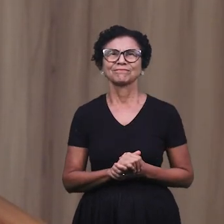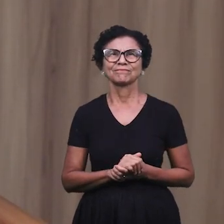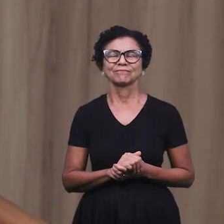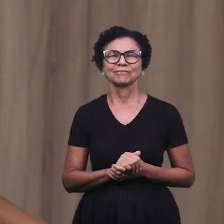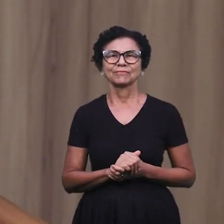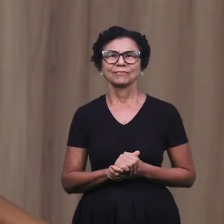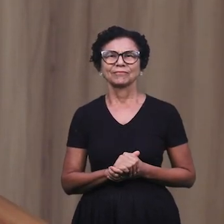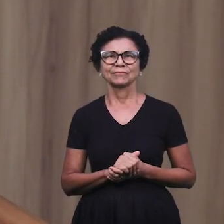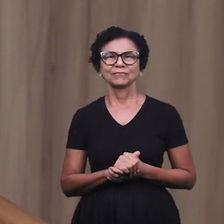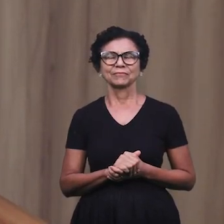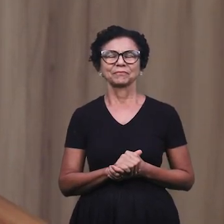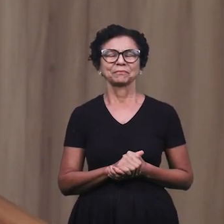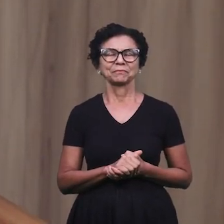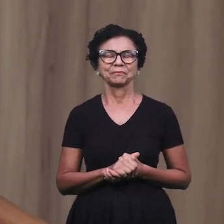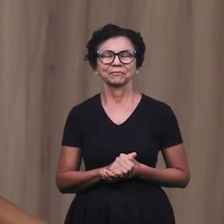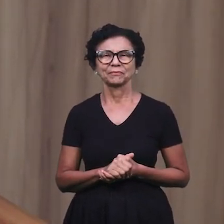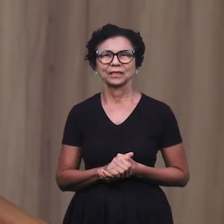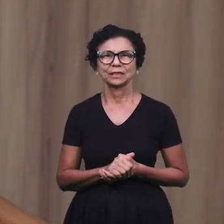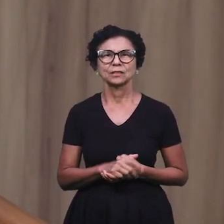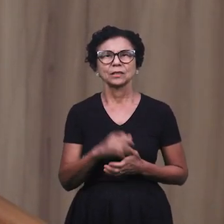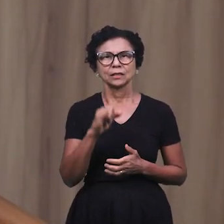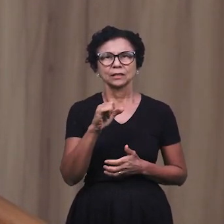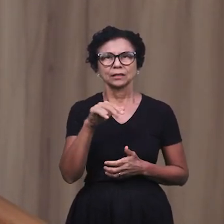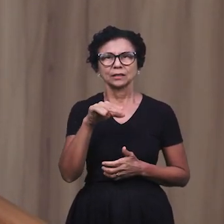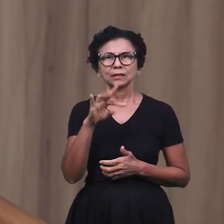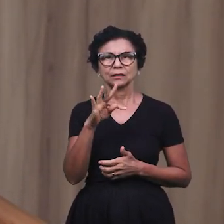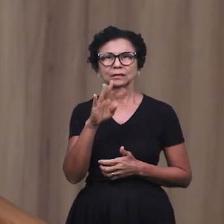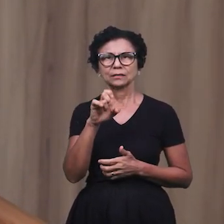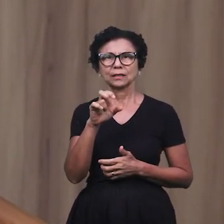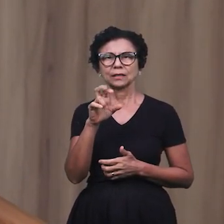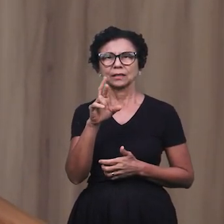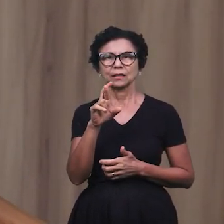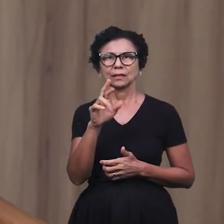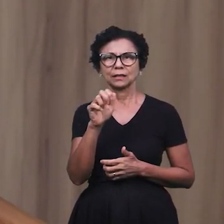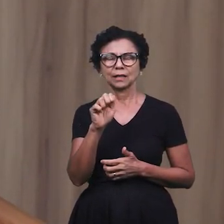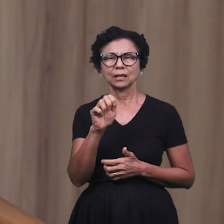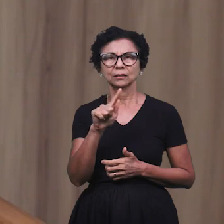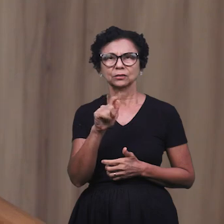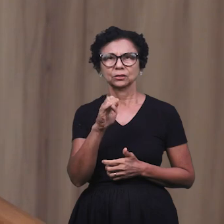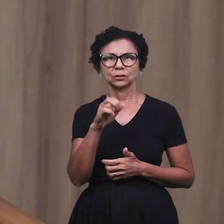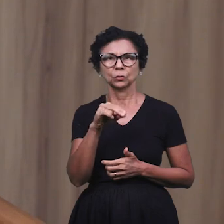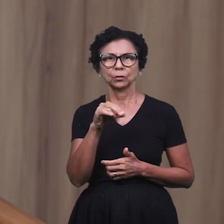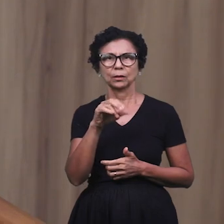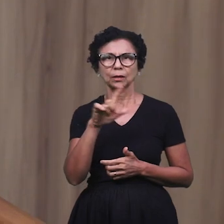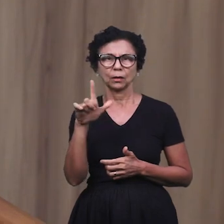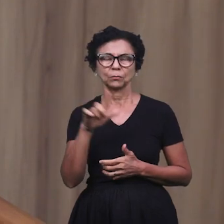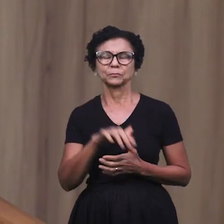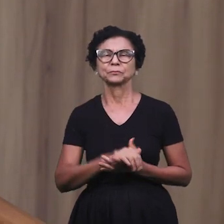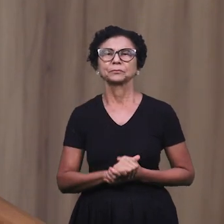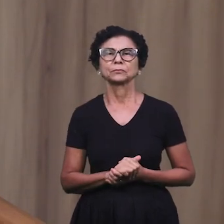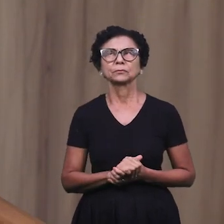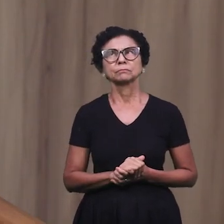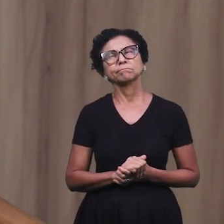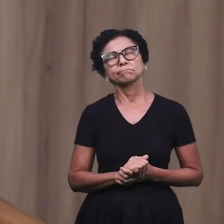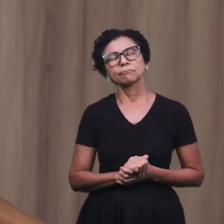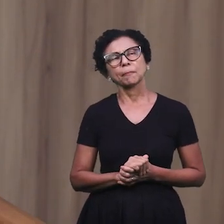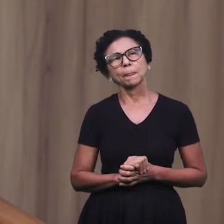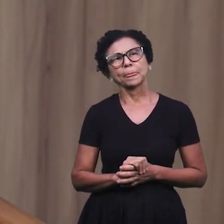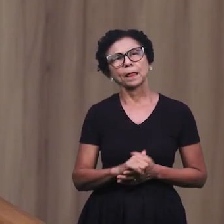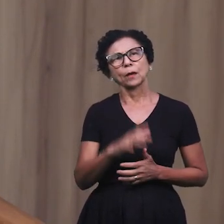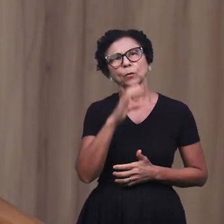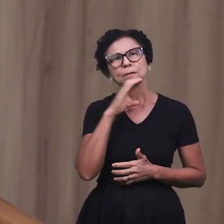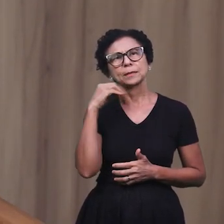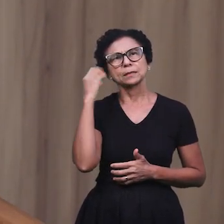Relação de intergeracionalidade, que a gente costuma falar. É um termo que a gente usa para definir essa troca, né, de conhecimento,